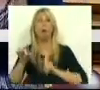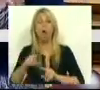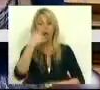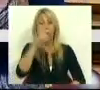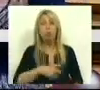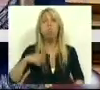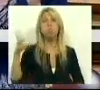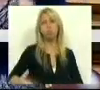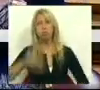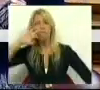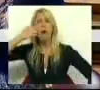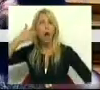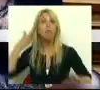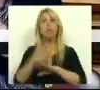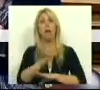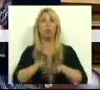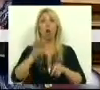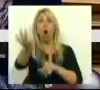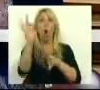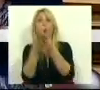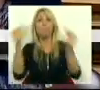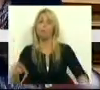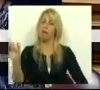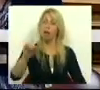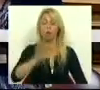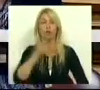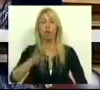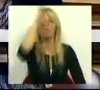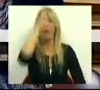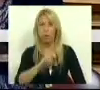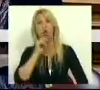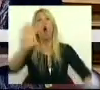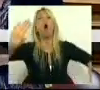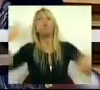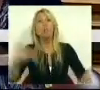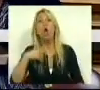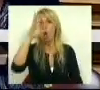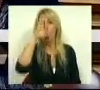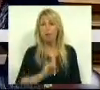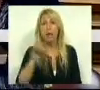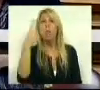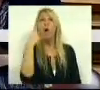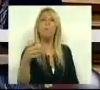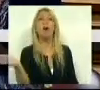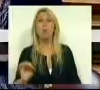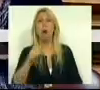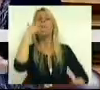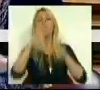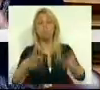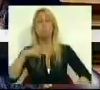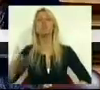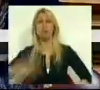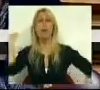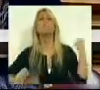as consequências diretas dessa opção. Não, Sr. Primeiro-Ministro, caso não saiba, nem tenha reparado, os portugueses manifestam-se sim e os